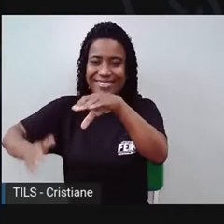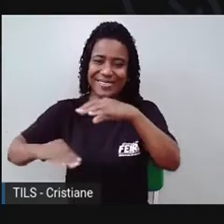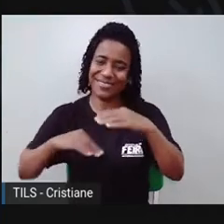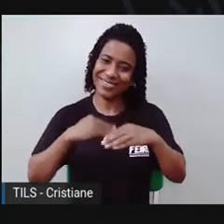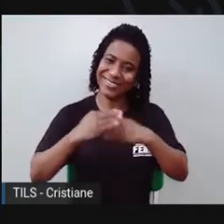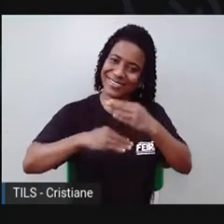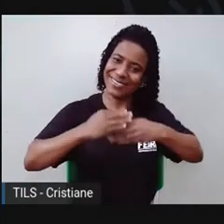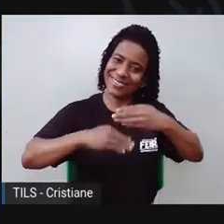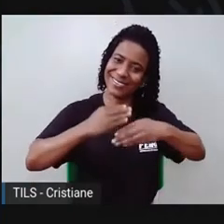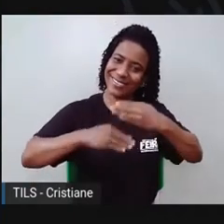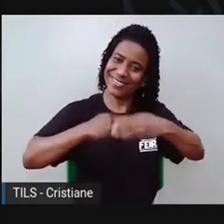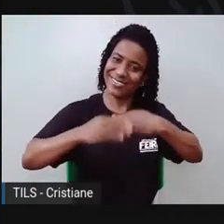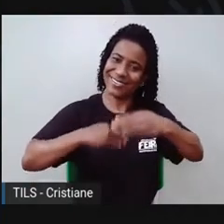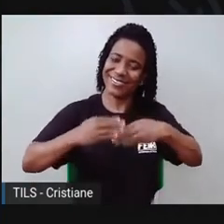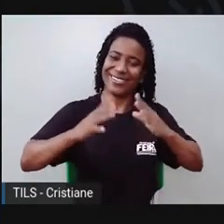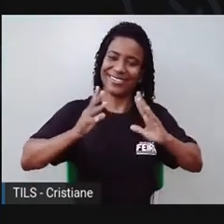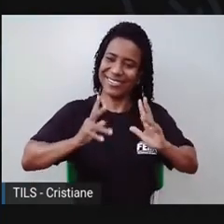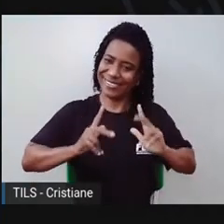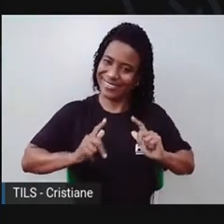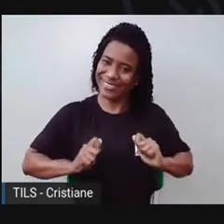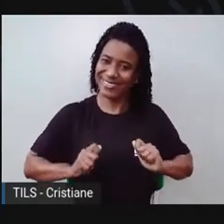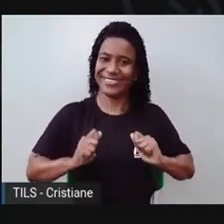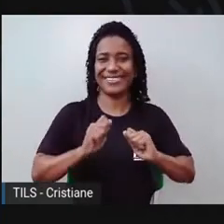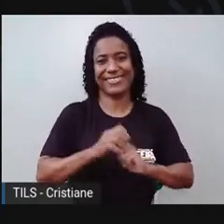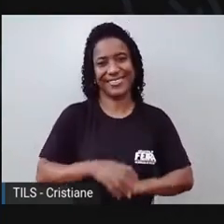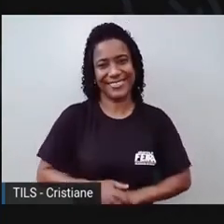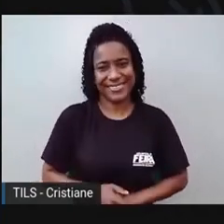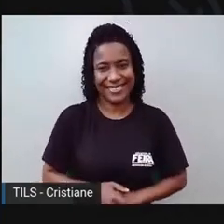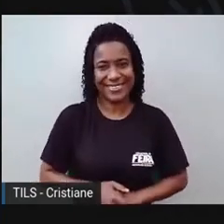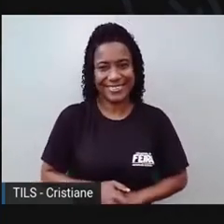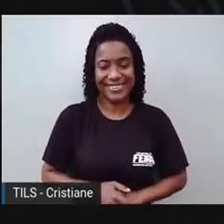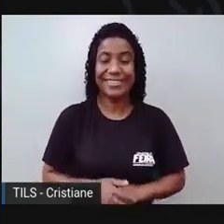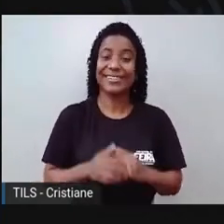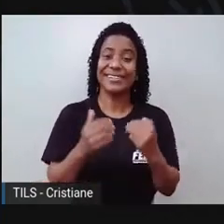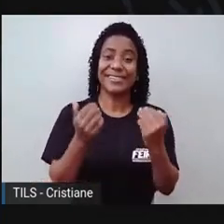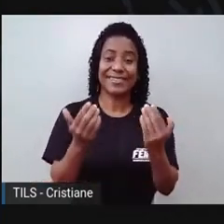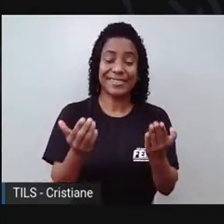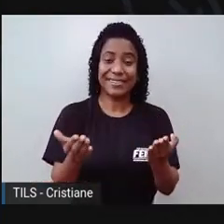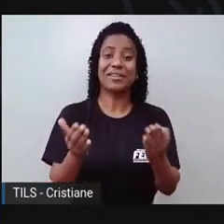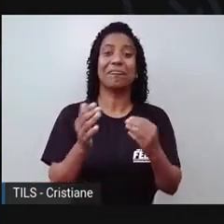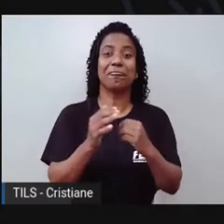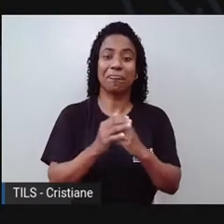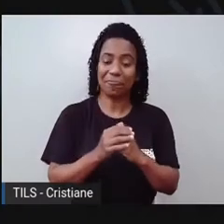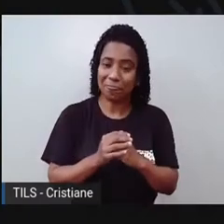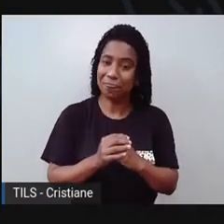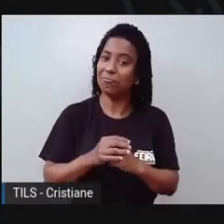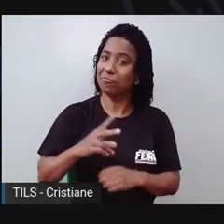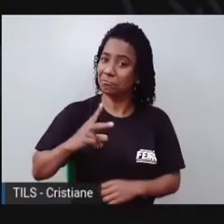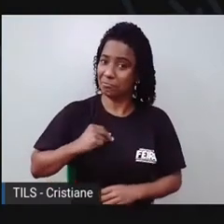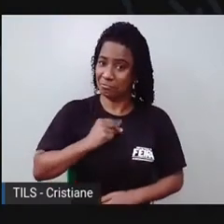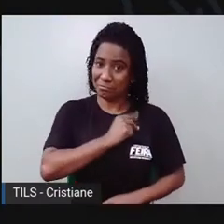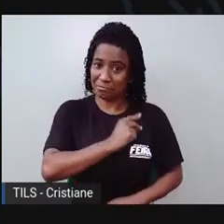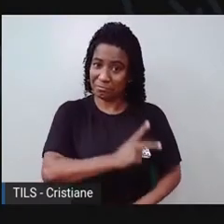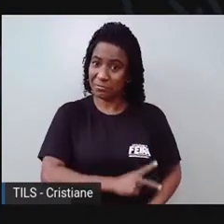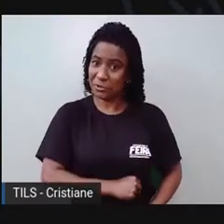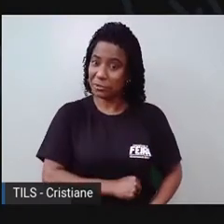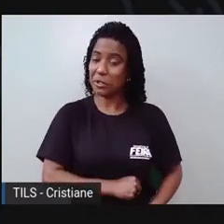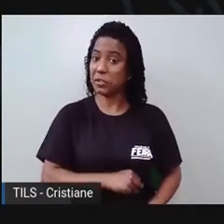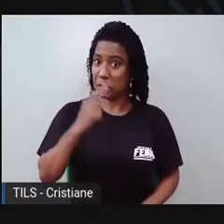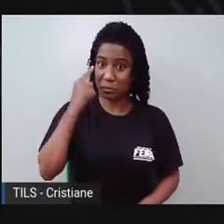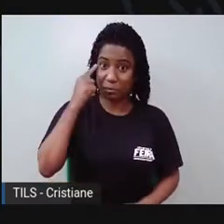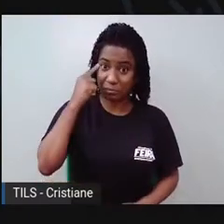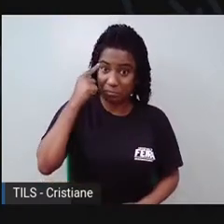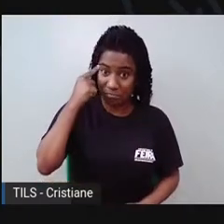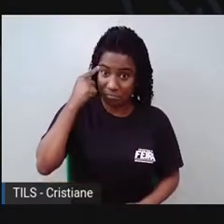esse que a gente está acostumado a usar. Então, foi uma grande invenção que os chineses fizeram,